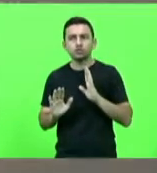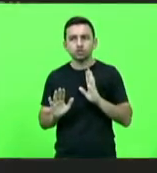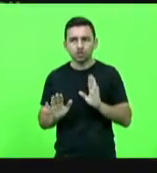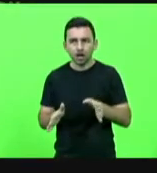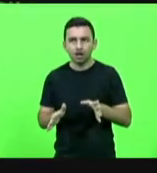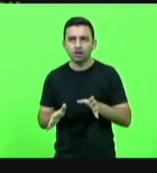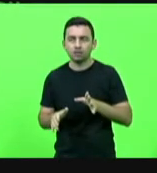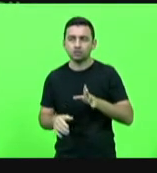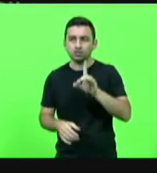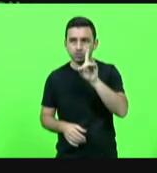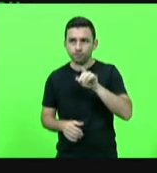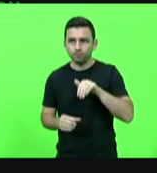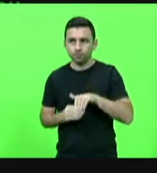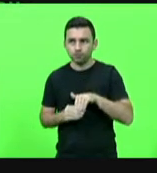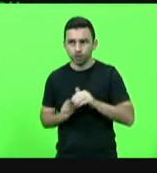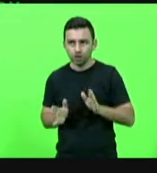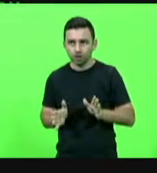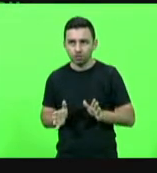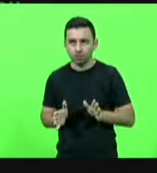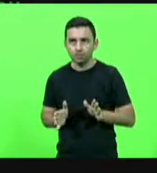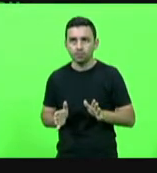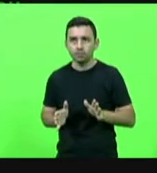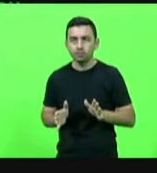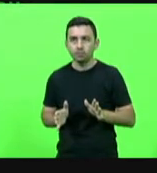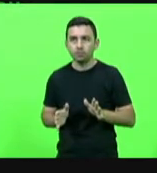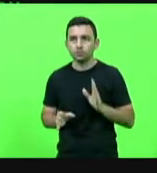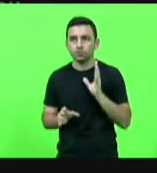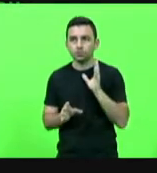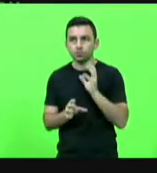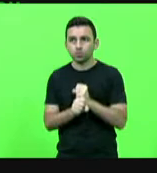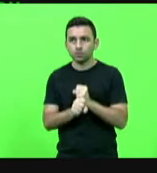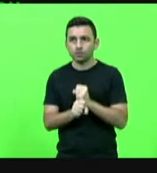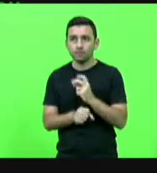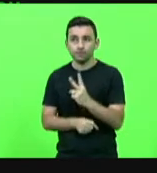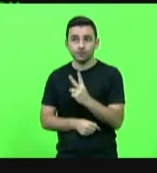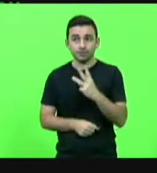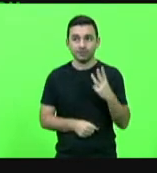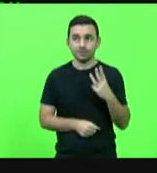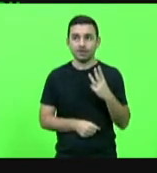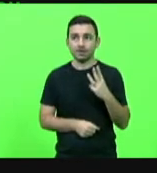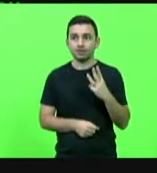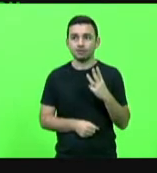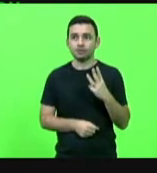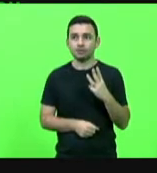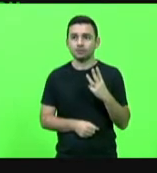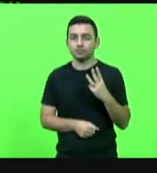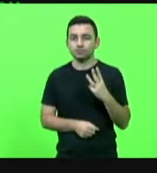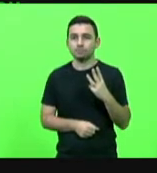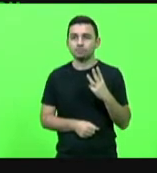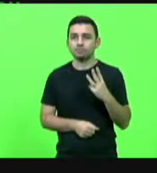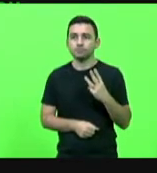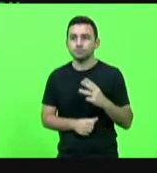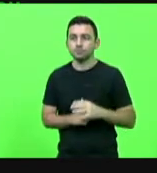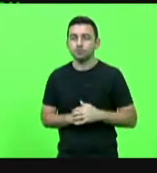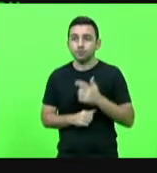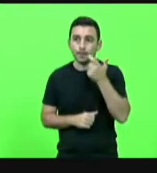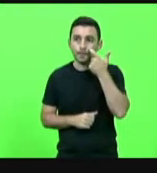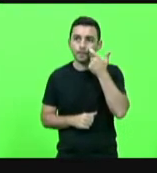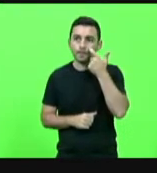voto. Todos os deputados votaram, temos 23 votos no painel, colhemos o